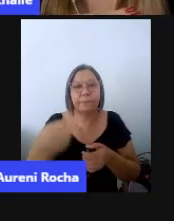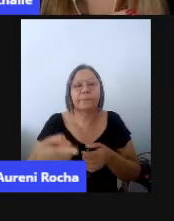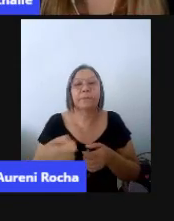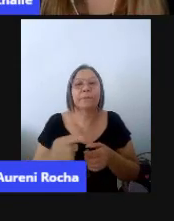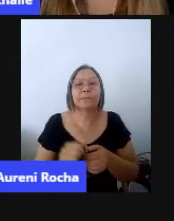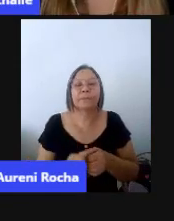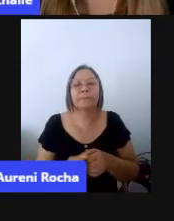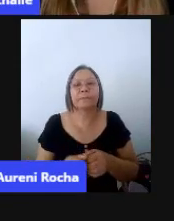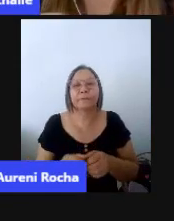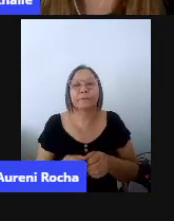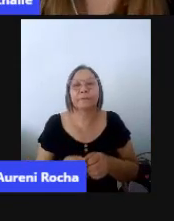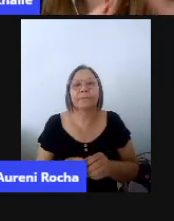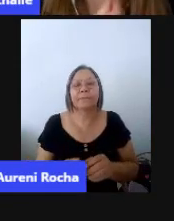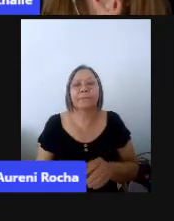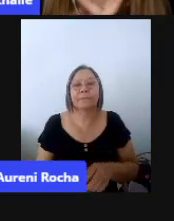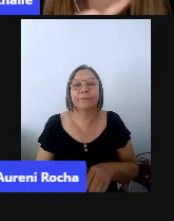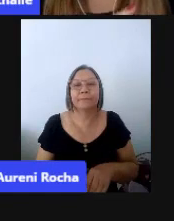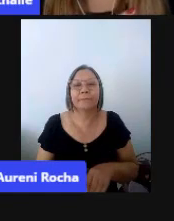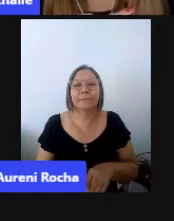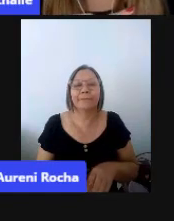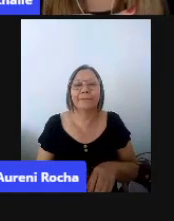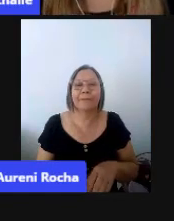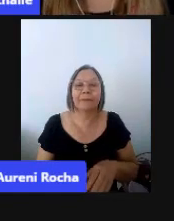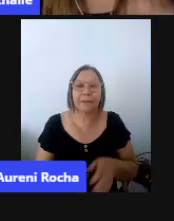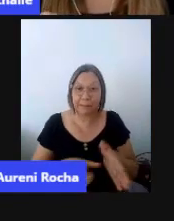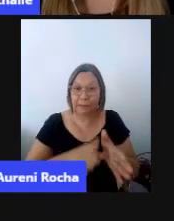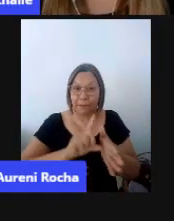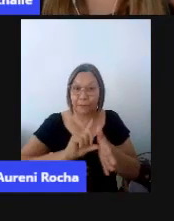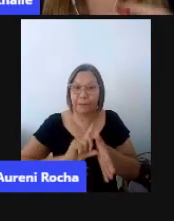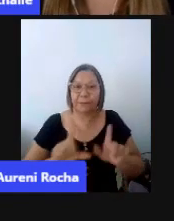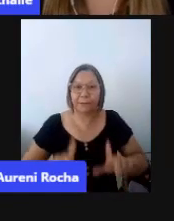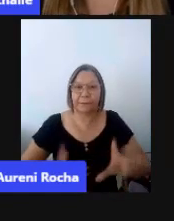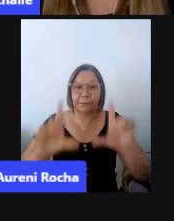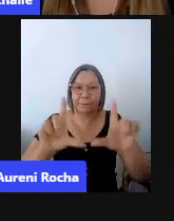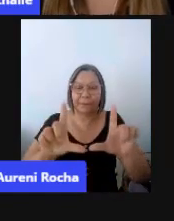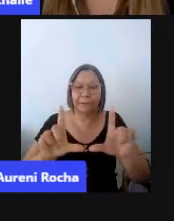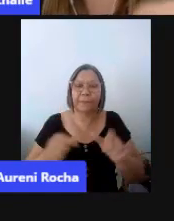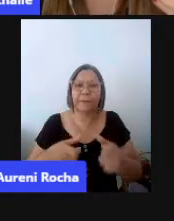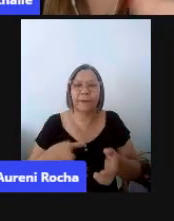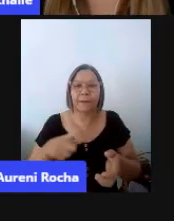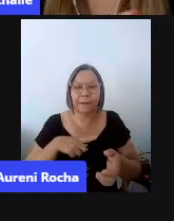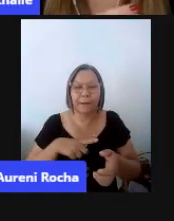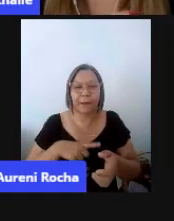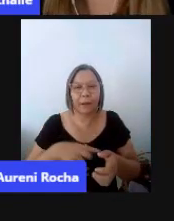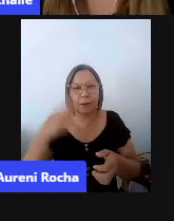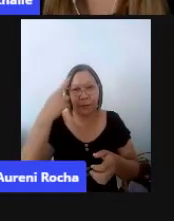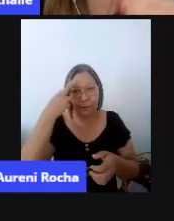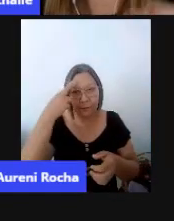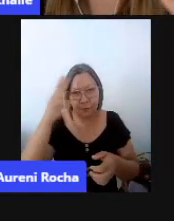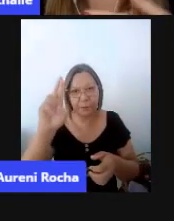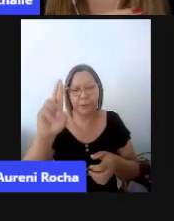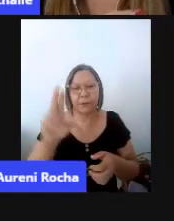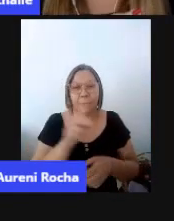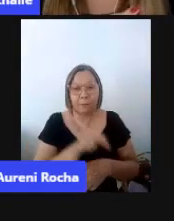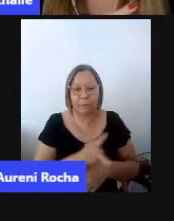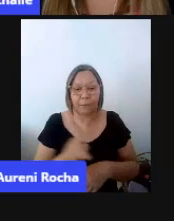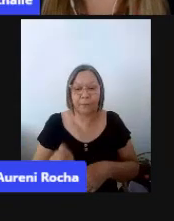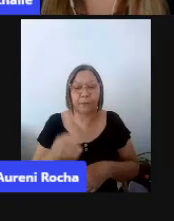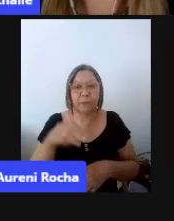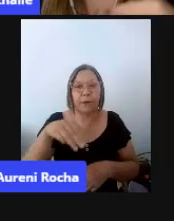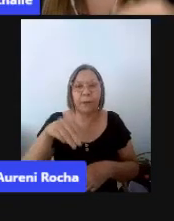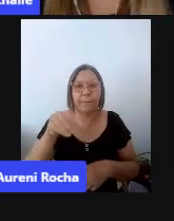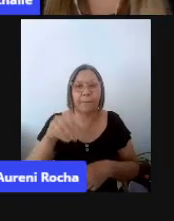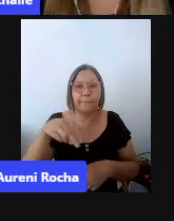tem, no slide anterior, tem as nossas chefias, né? A professora Mônica, que é a nossa